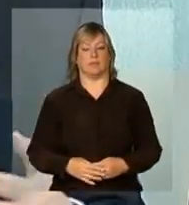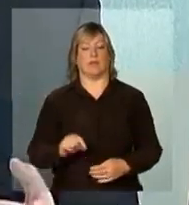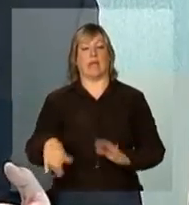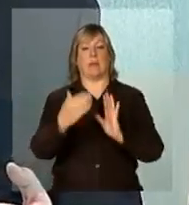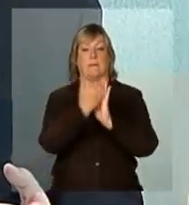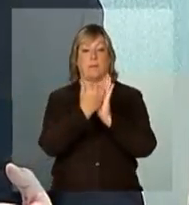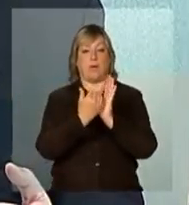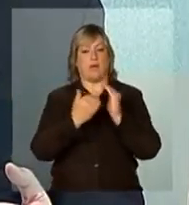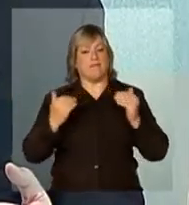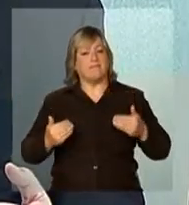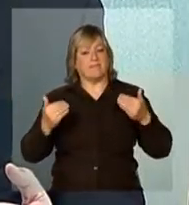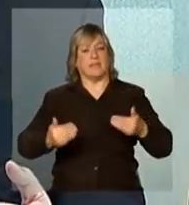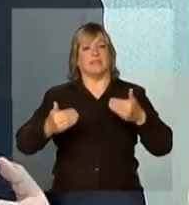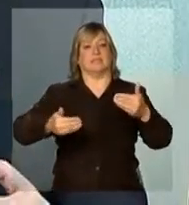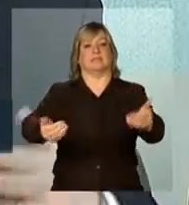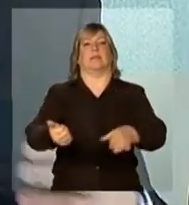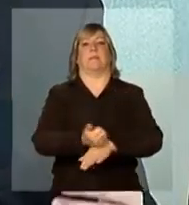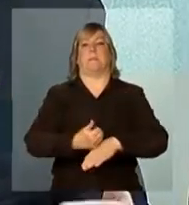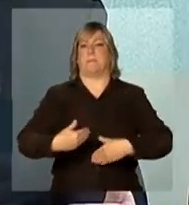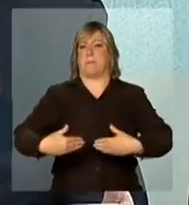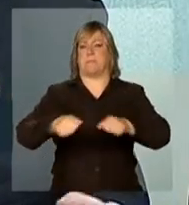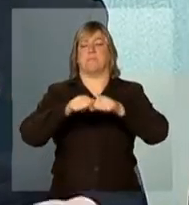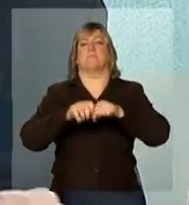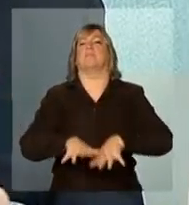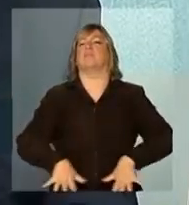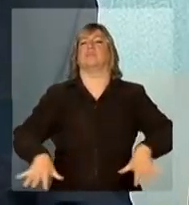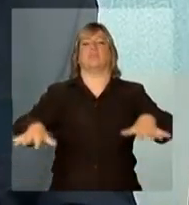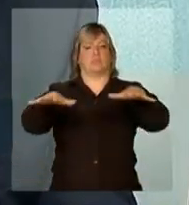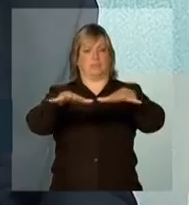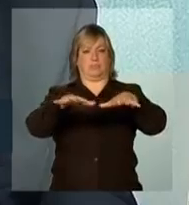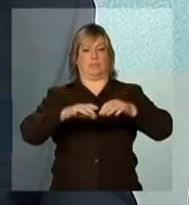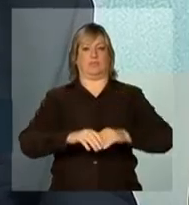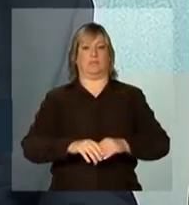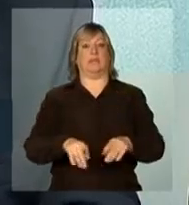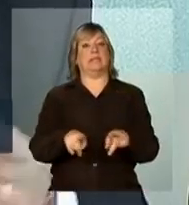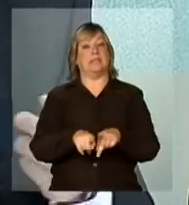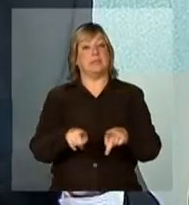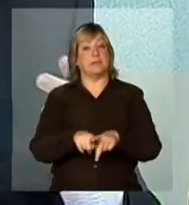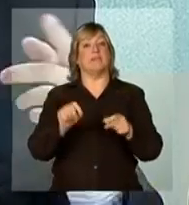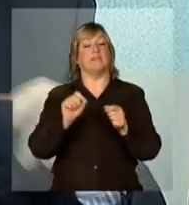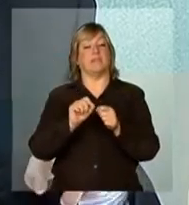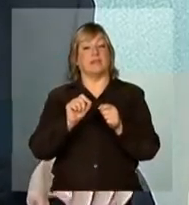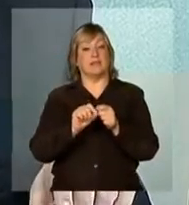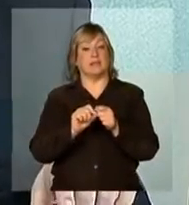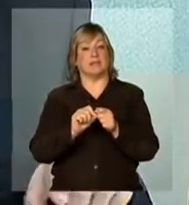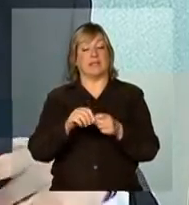programa avance, expanda e gerecia,